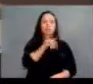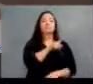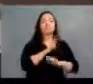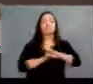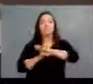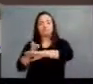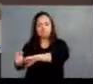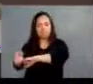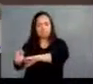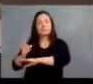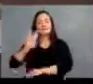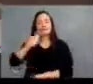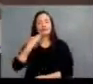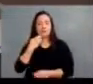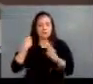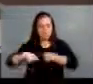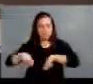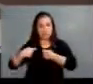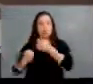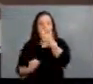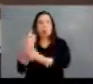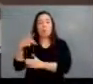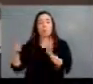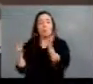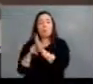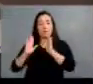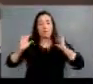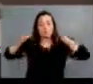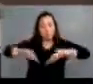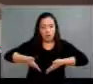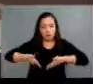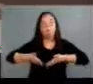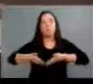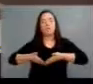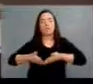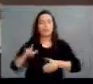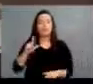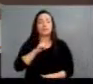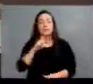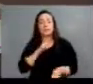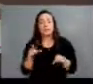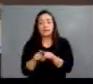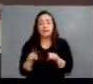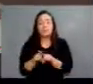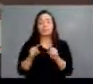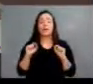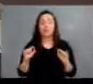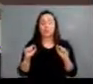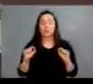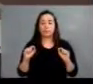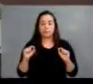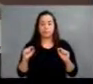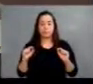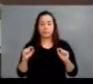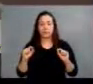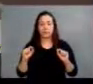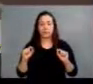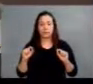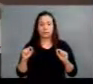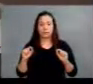instalado. Há mais necessidade disso do que, inclusive,